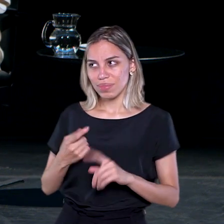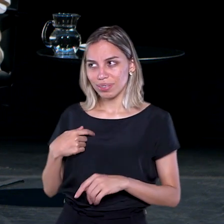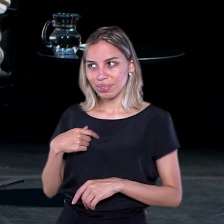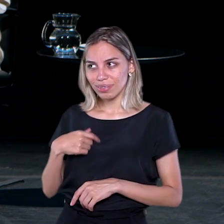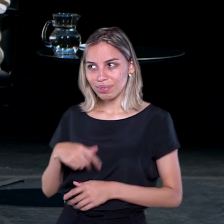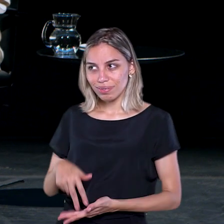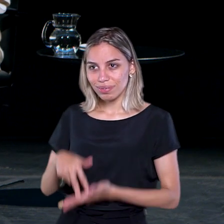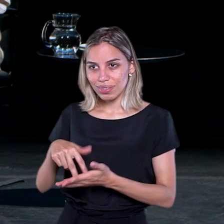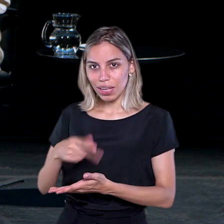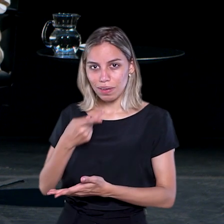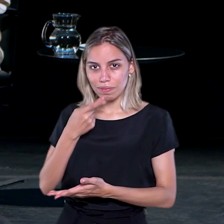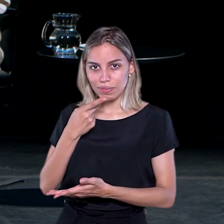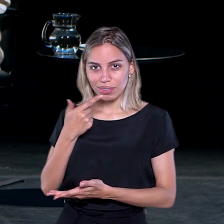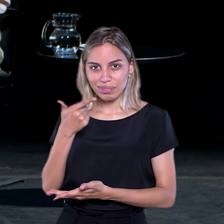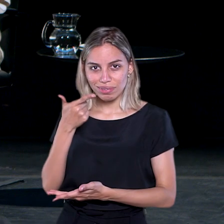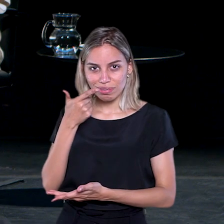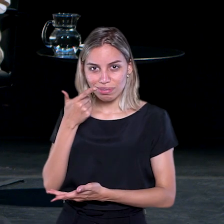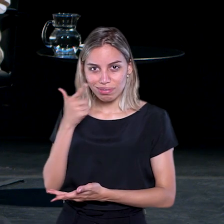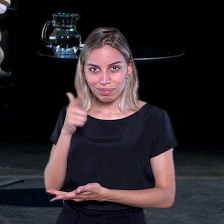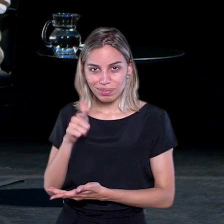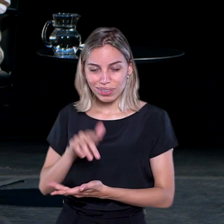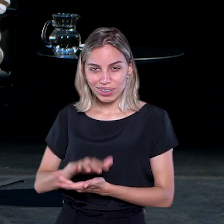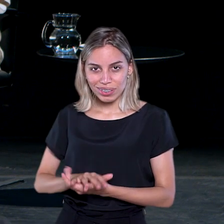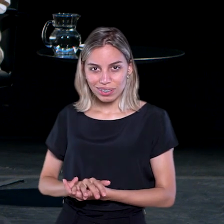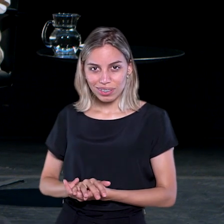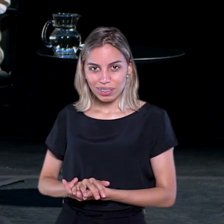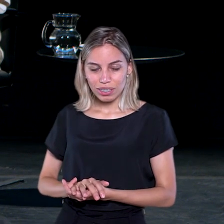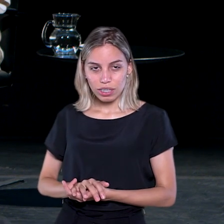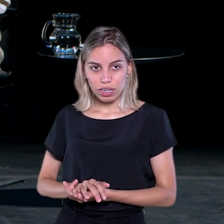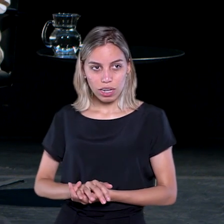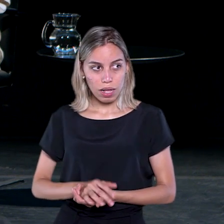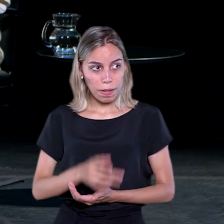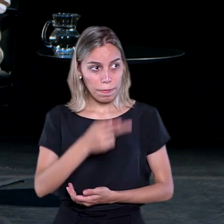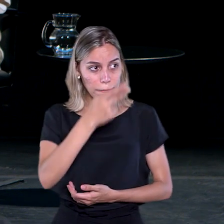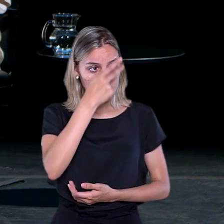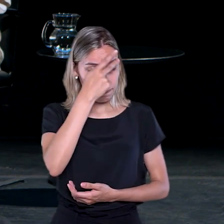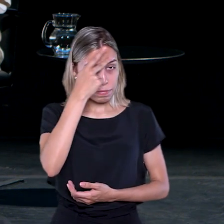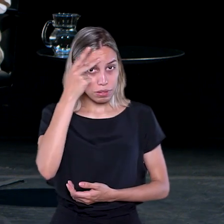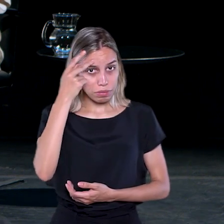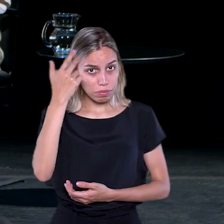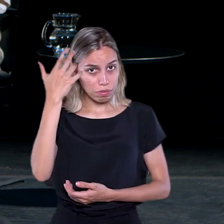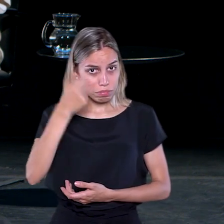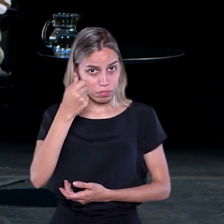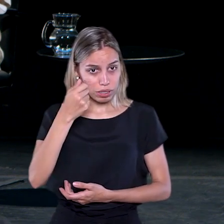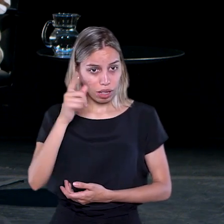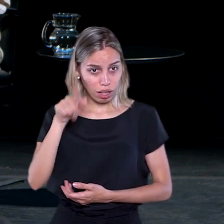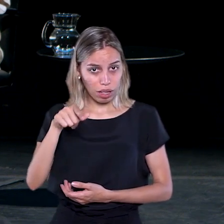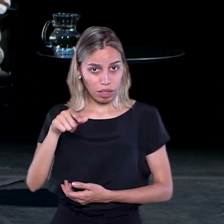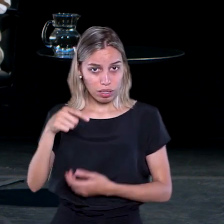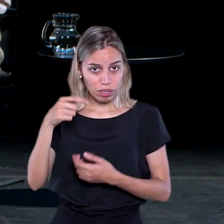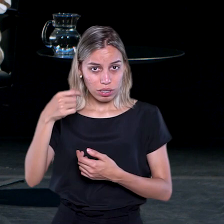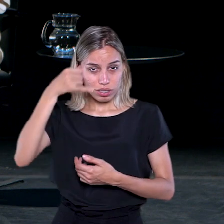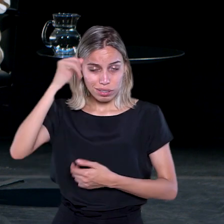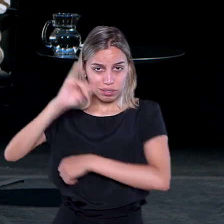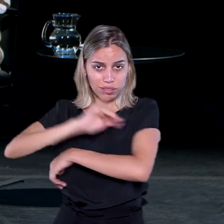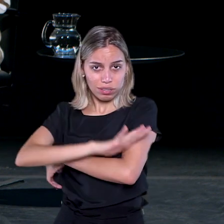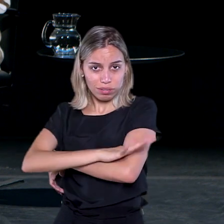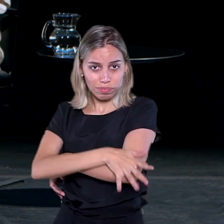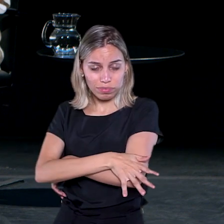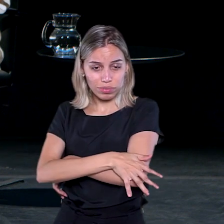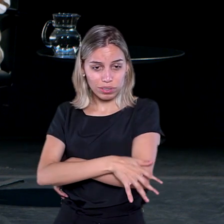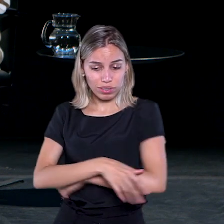eu conheço pessoas brancas que são assim, que praticam diariamente, não só no seu âmbito familiar ou